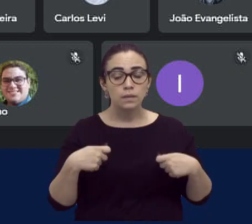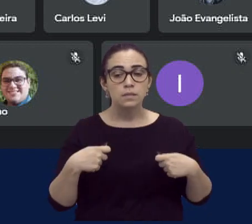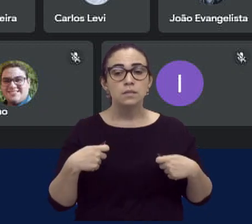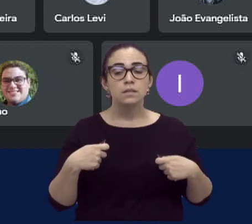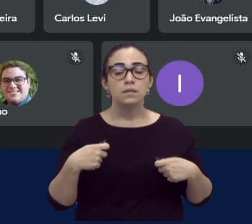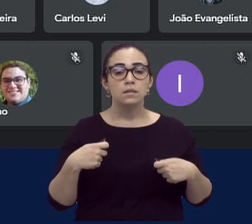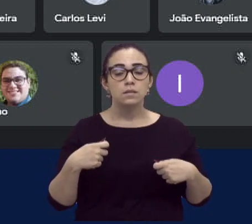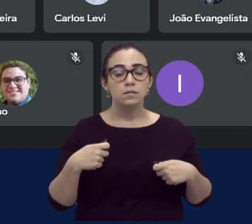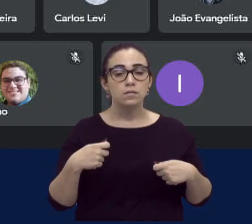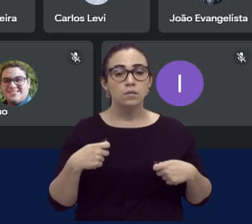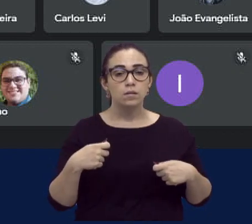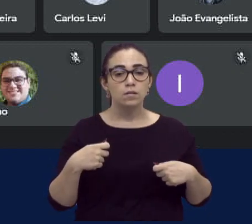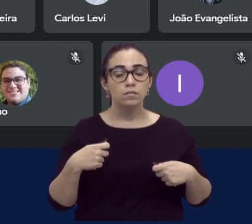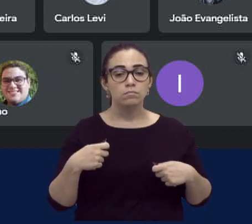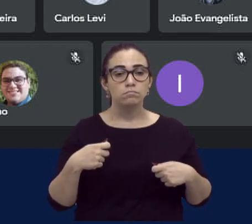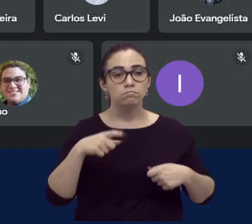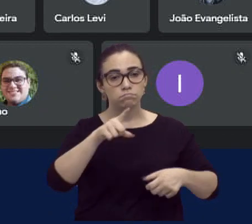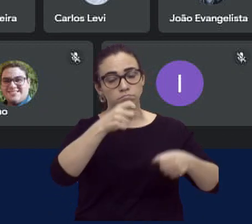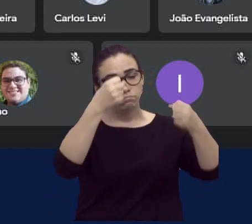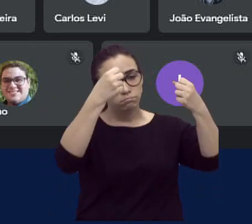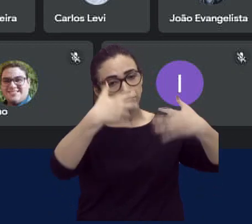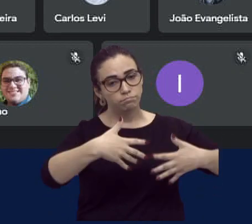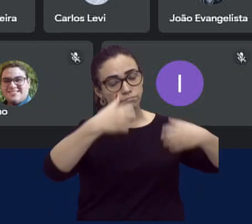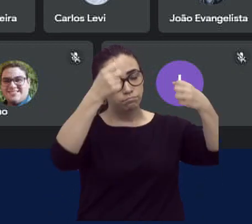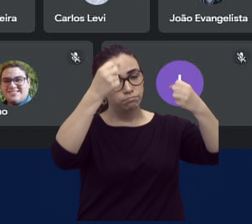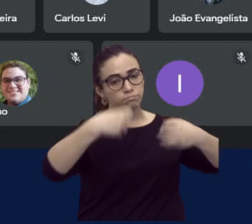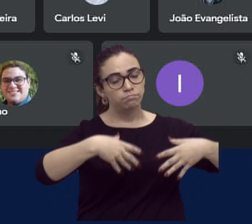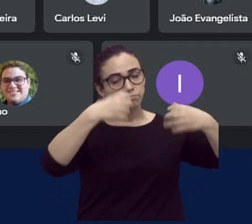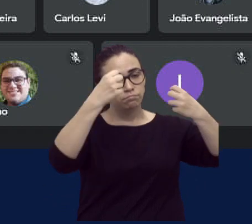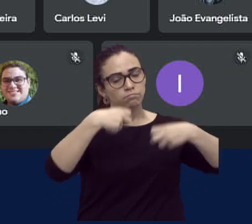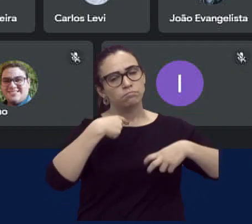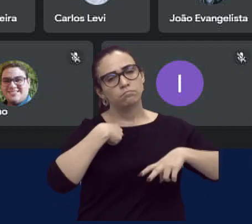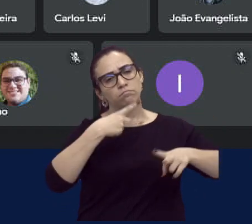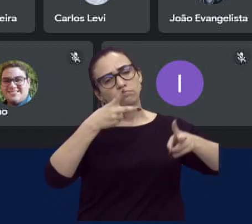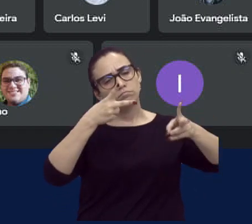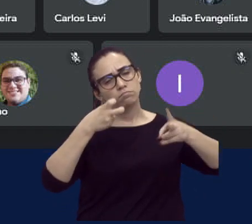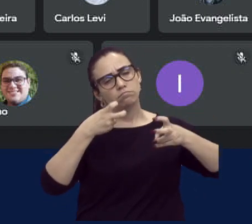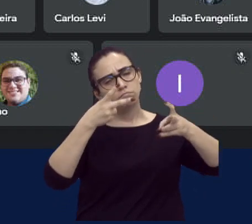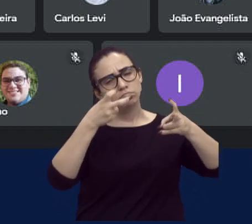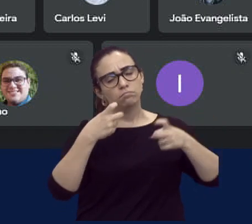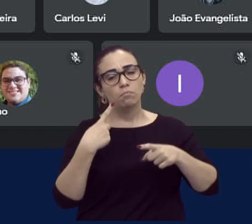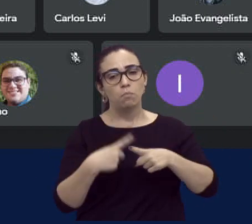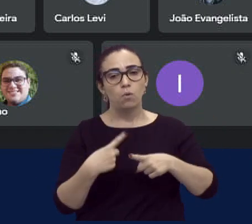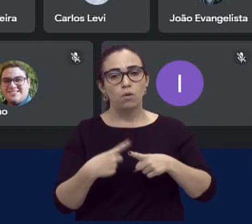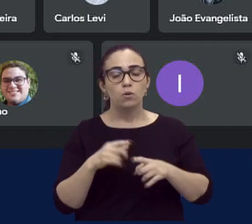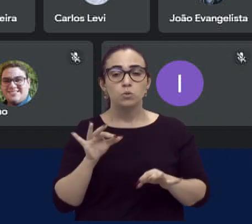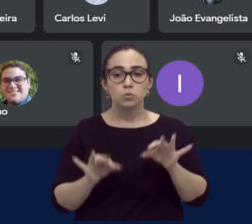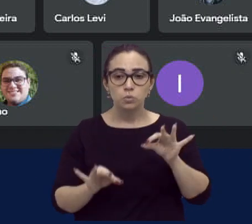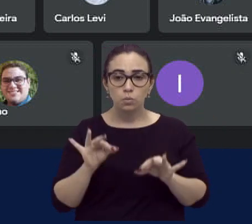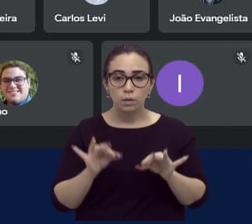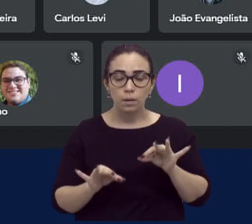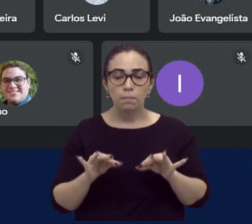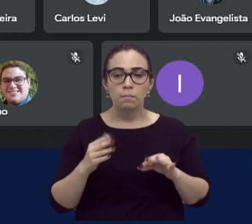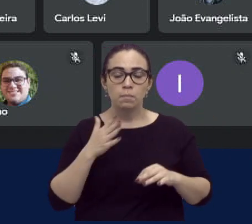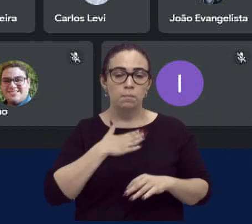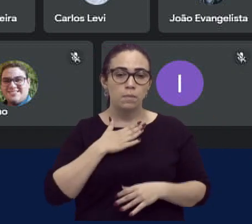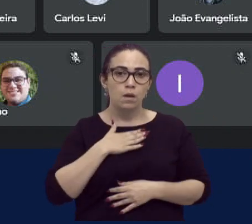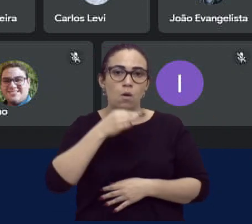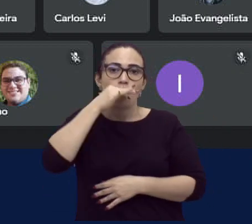a outra pessoa sem julgamento. Porque o meu julgamento, ele é